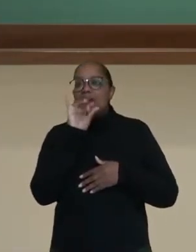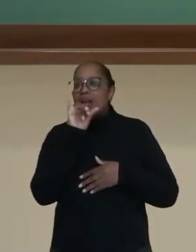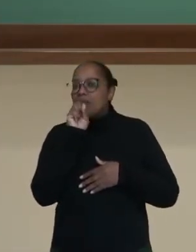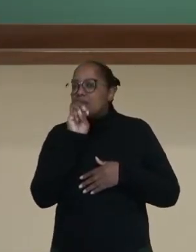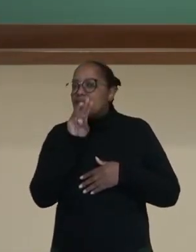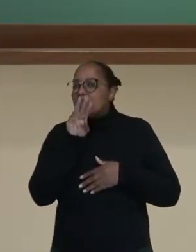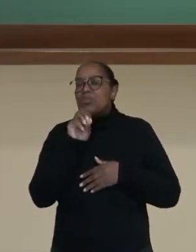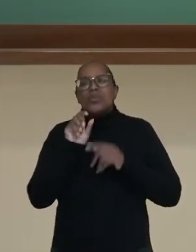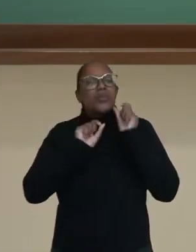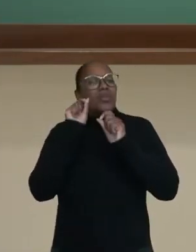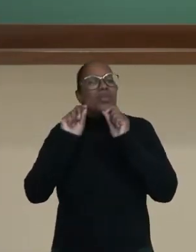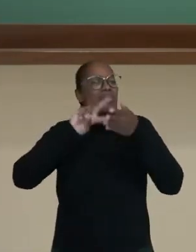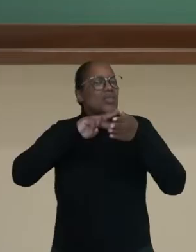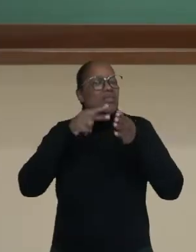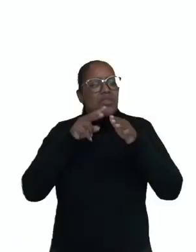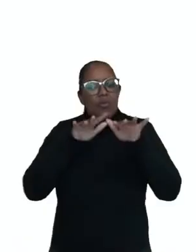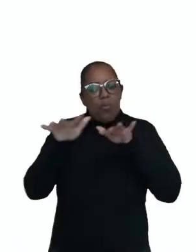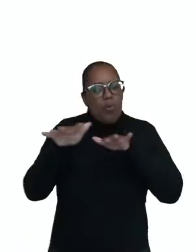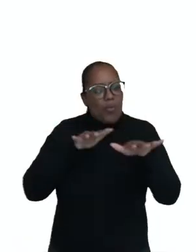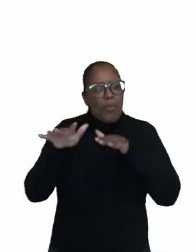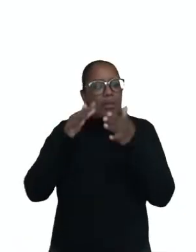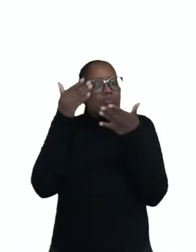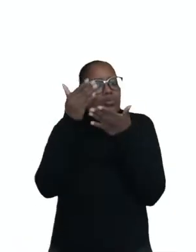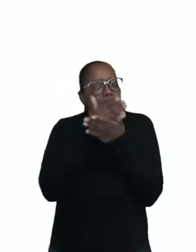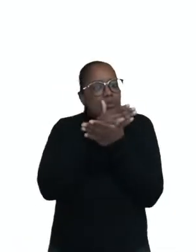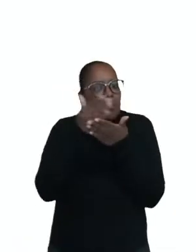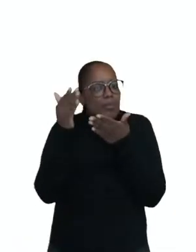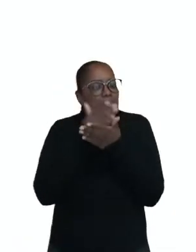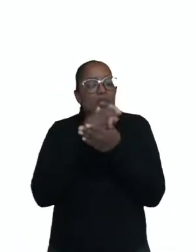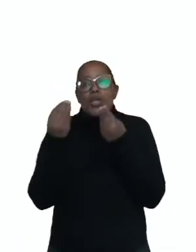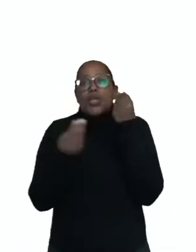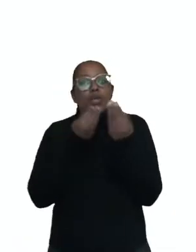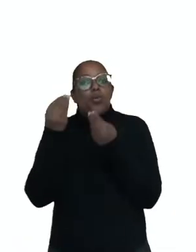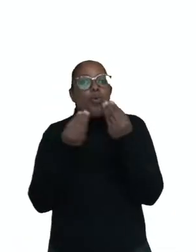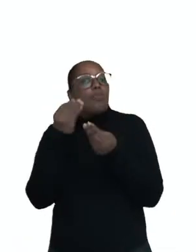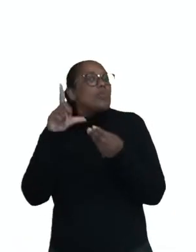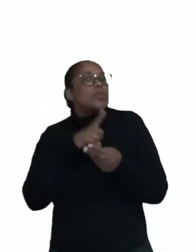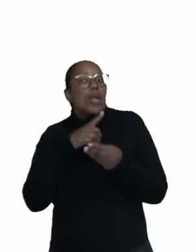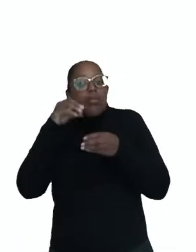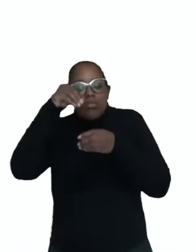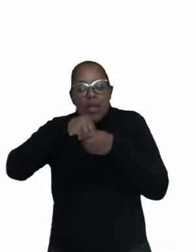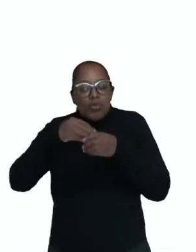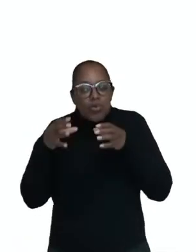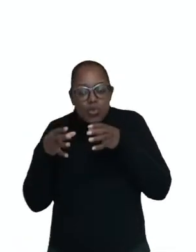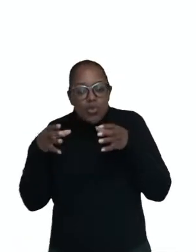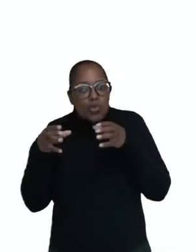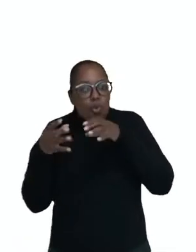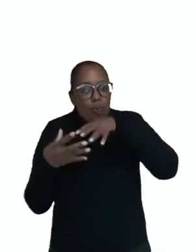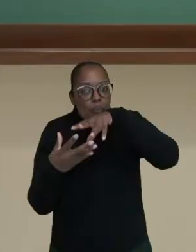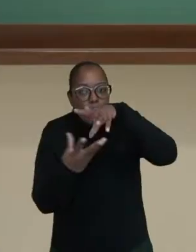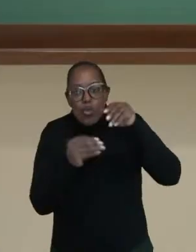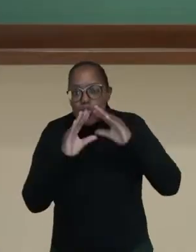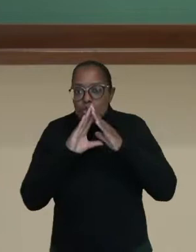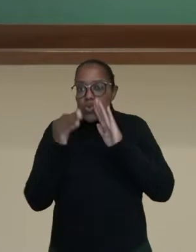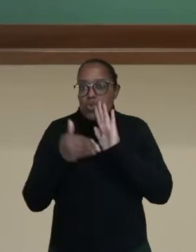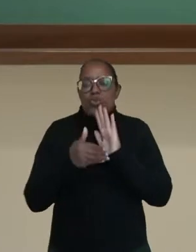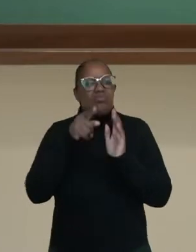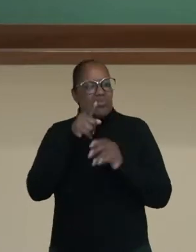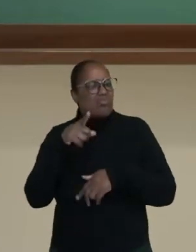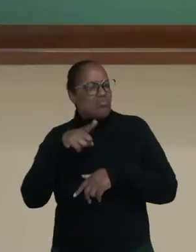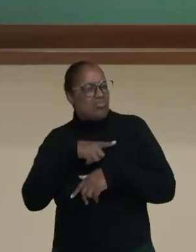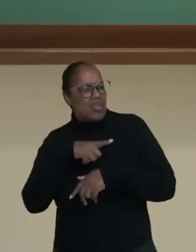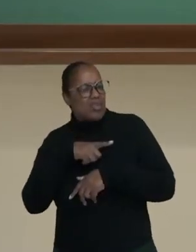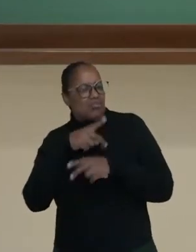que é um movimento separatista e como há a existência dele pelo mundo. Você tem aí noção de que existe algum movimento